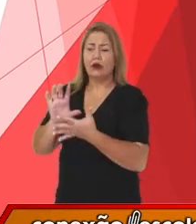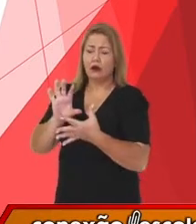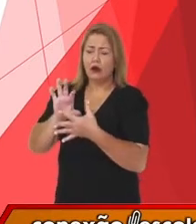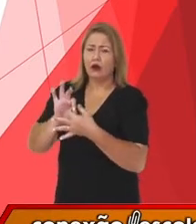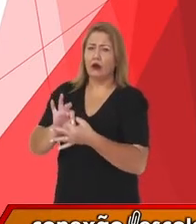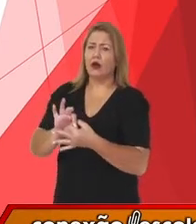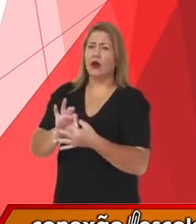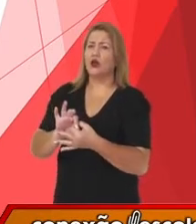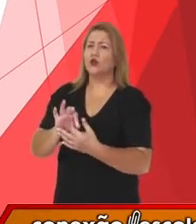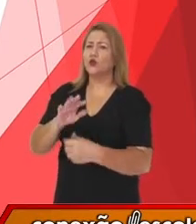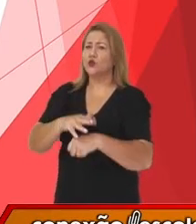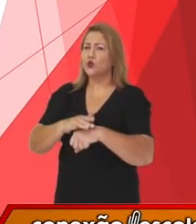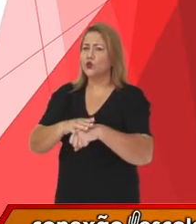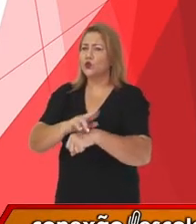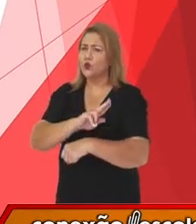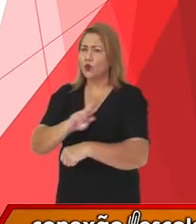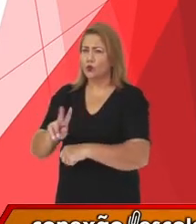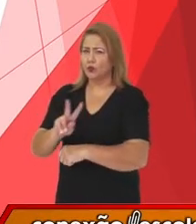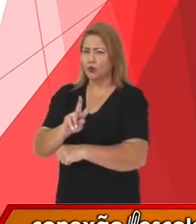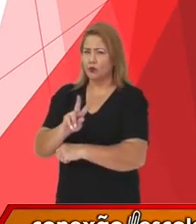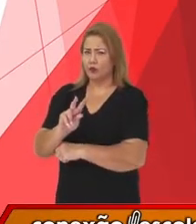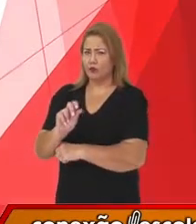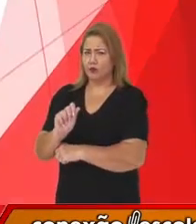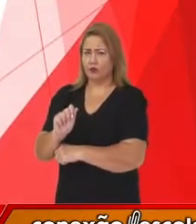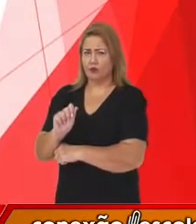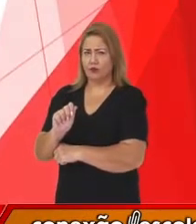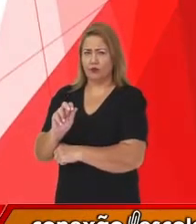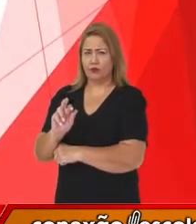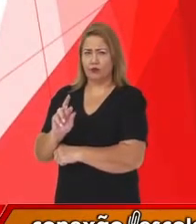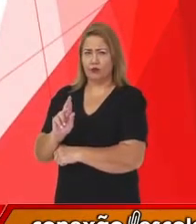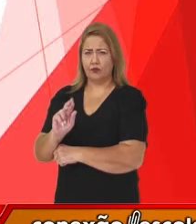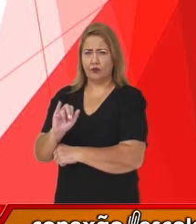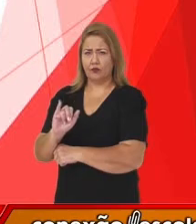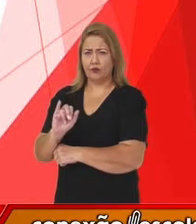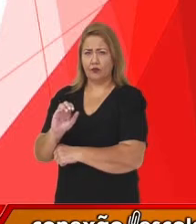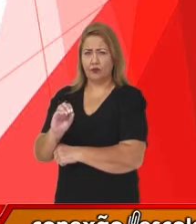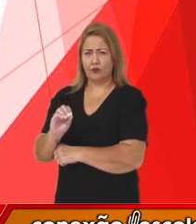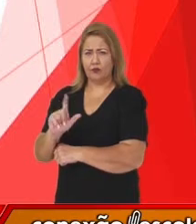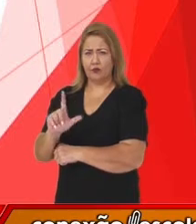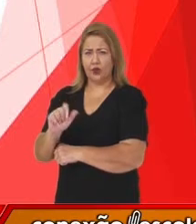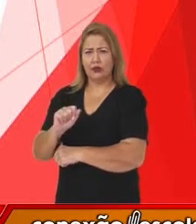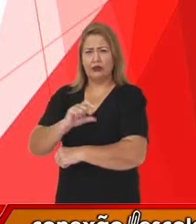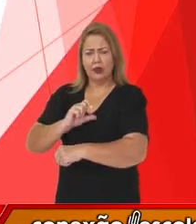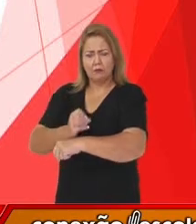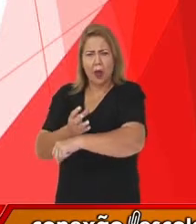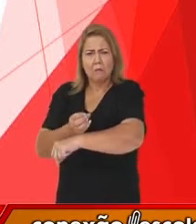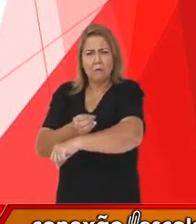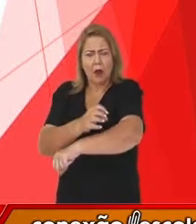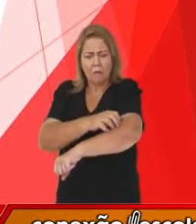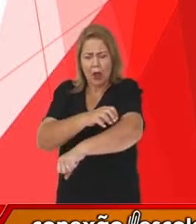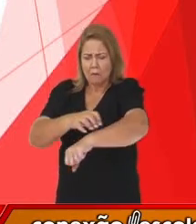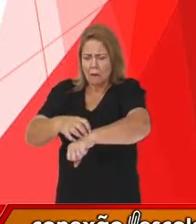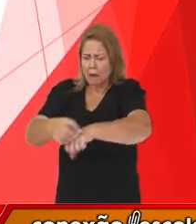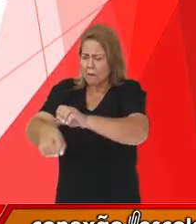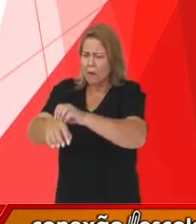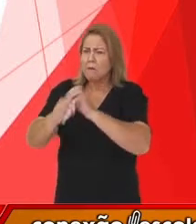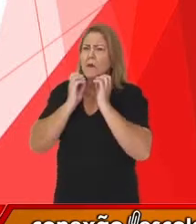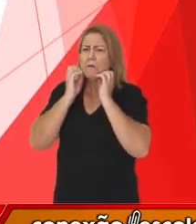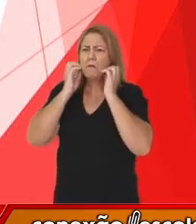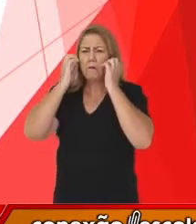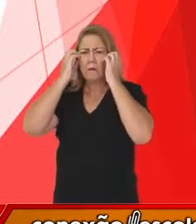chamada varíola, uma doença viral. Ela apresenta umas erupções cutâneas, ou seja, na pele,